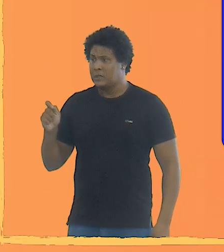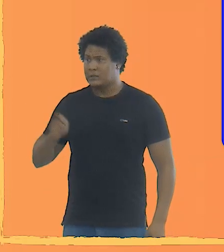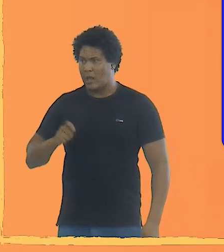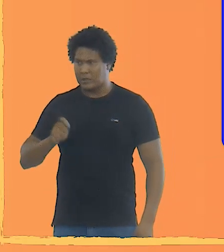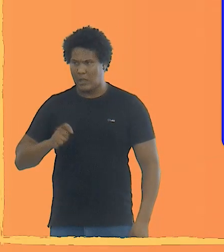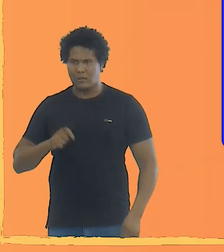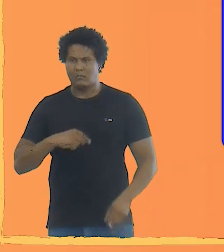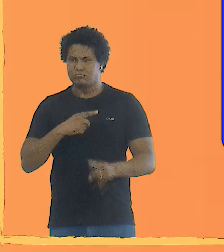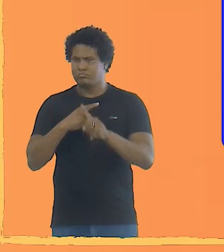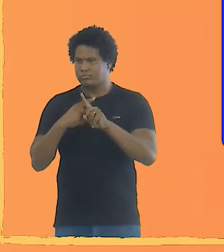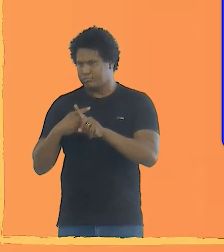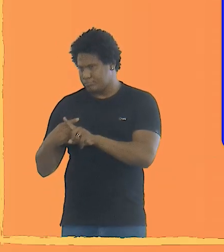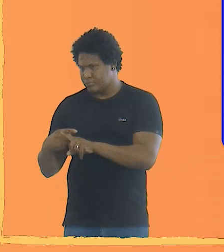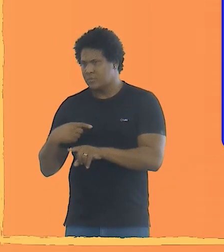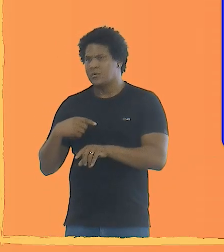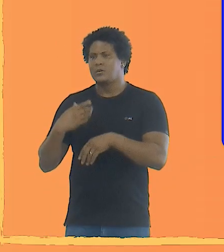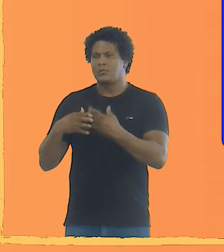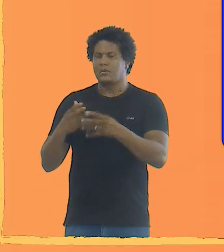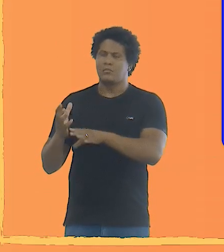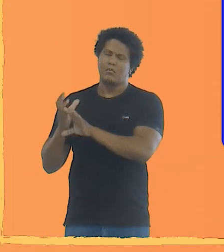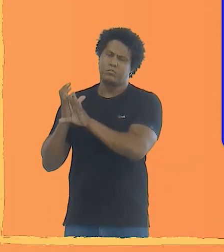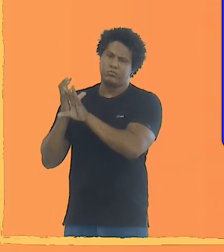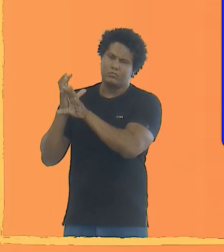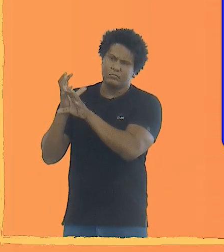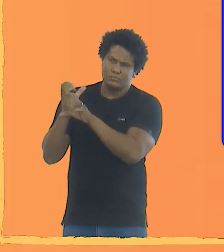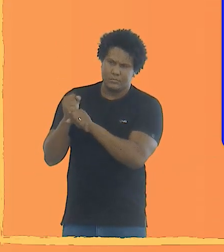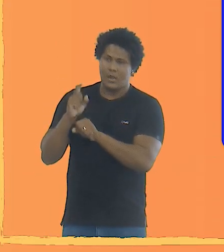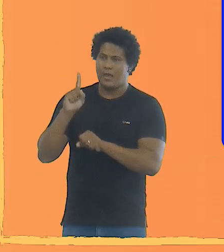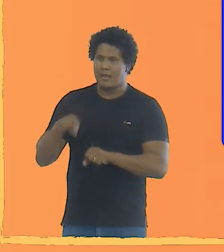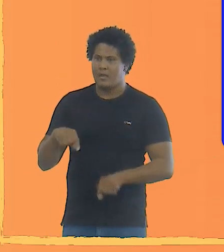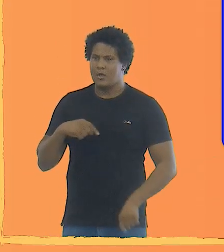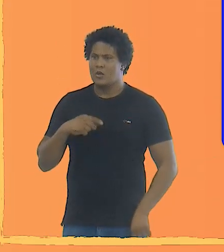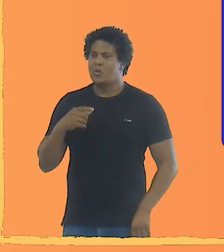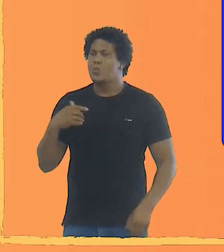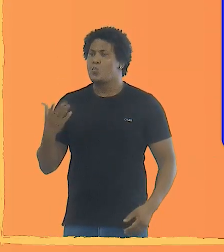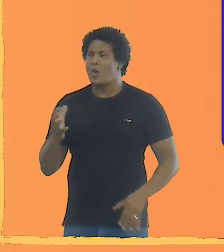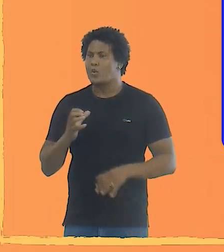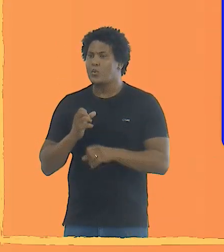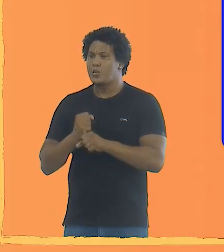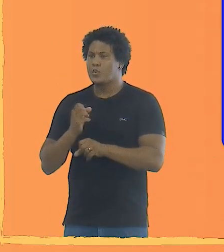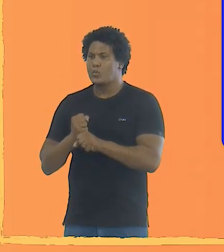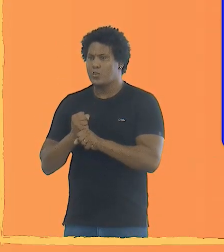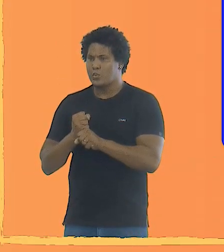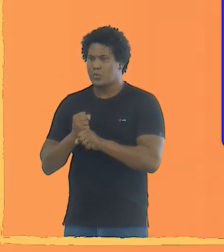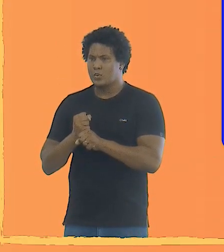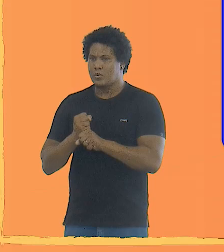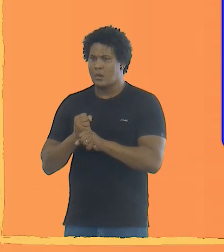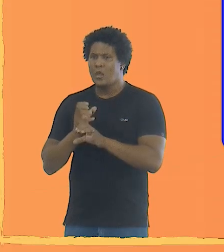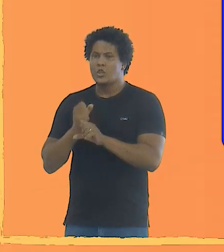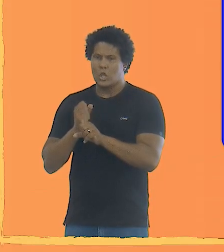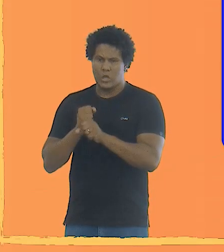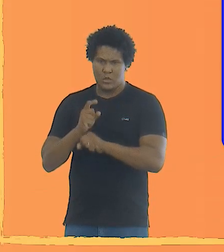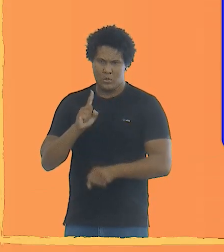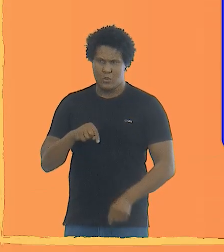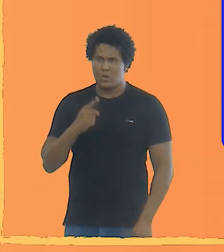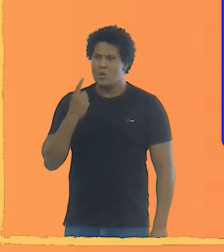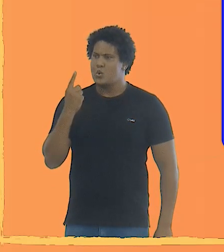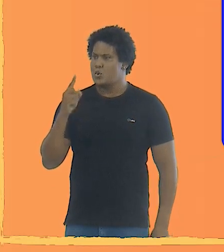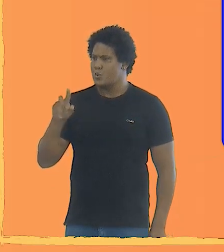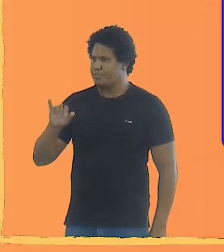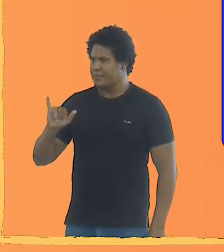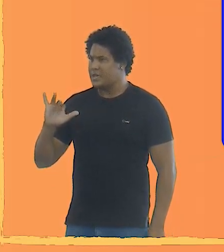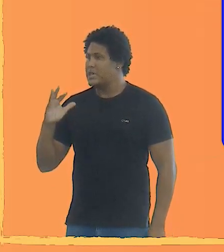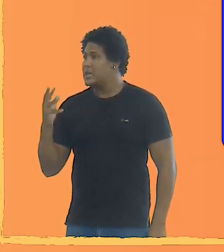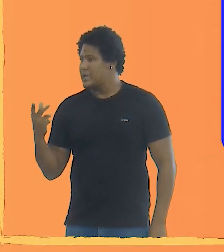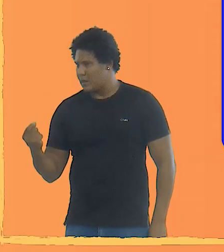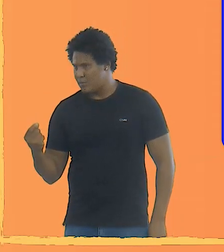os resultados. Depois que a gente multiplicar, a gente vai ter o total. Quanto é que vai dar o total? 1 milhão. Essa quantidade serve?